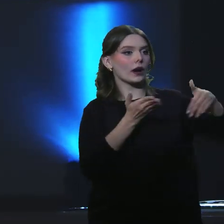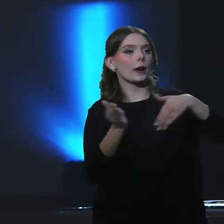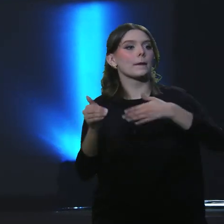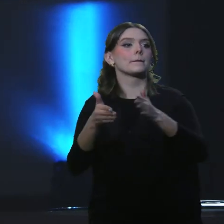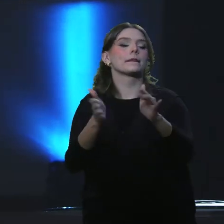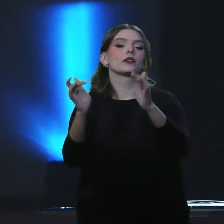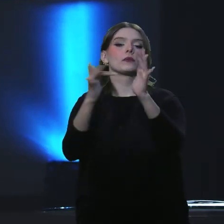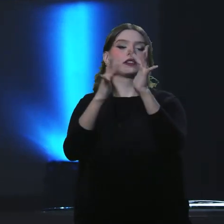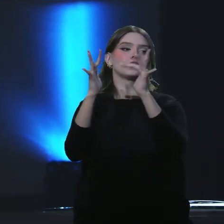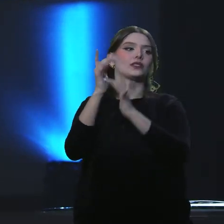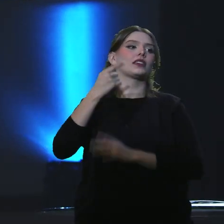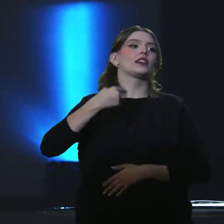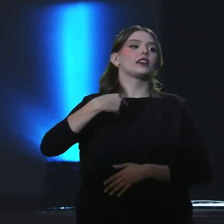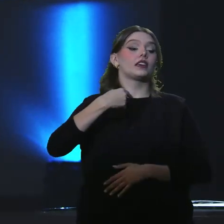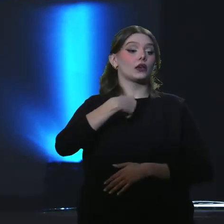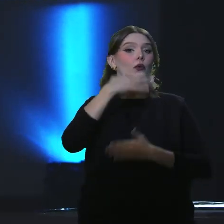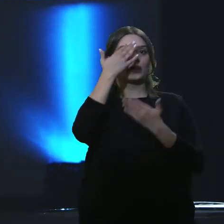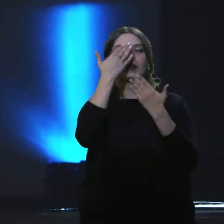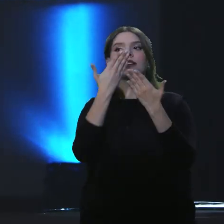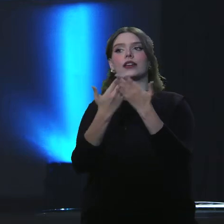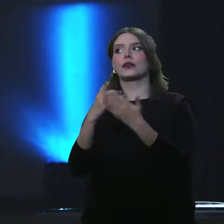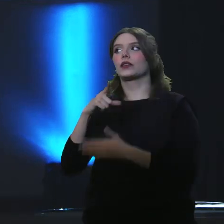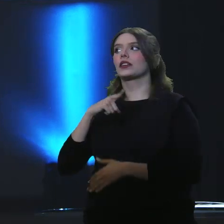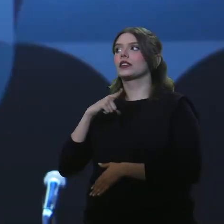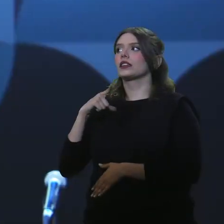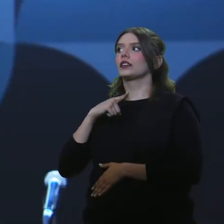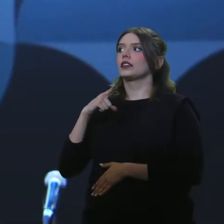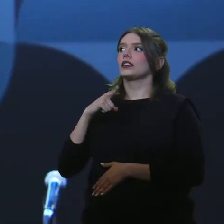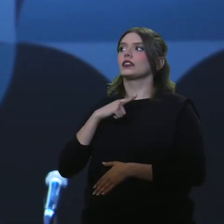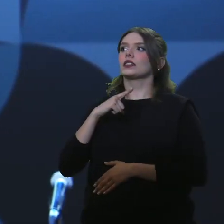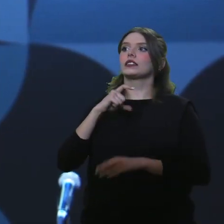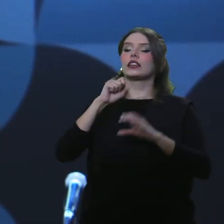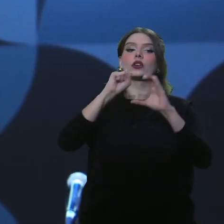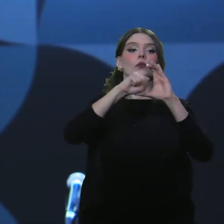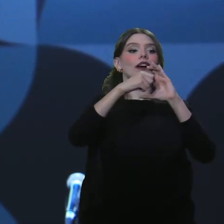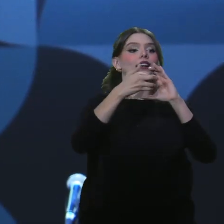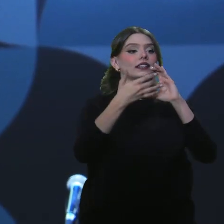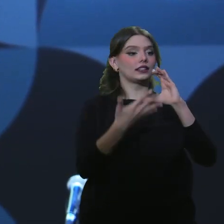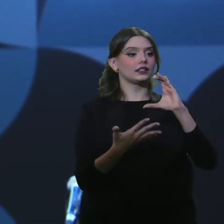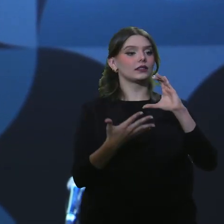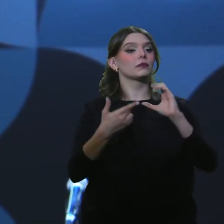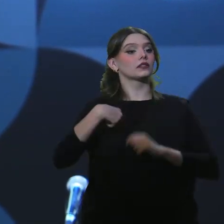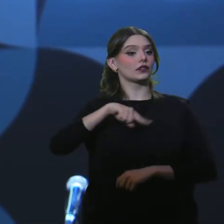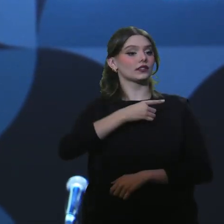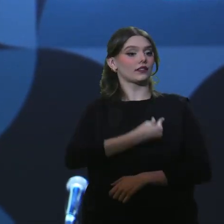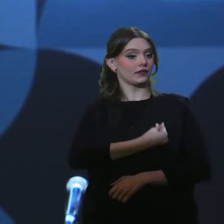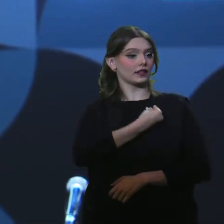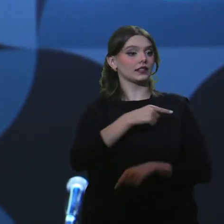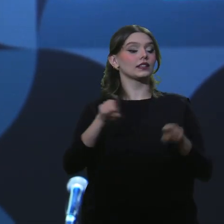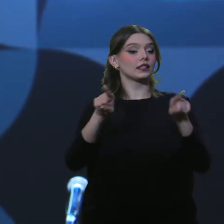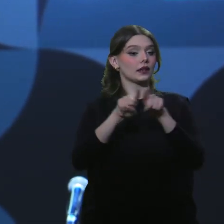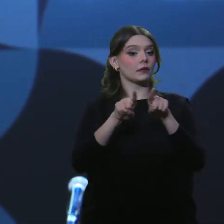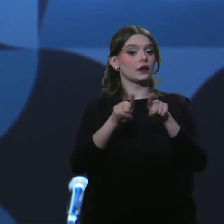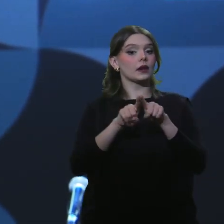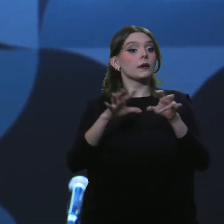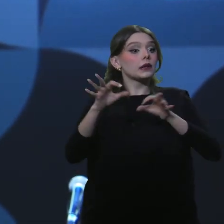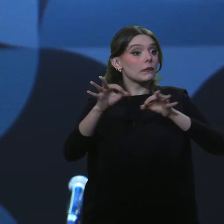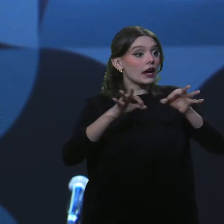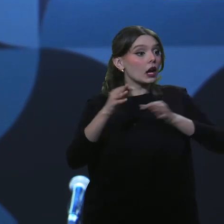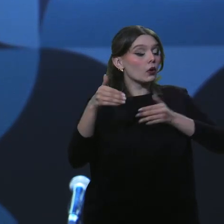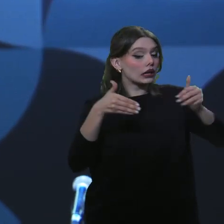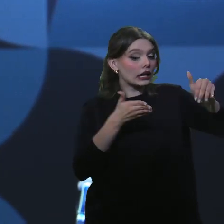eu creio que existe uma atribuição dessa também sobre as nossas vidas. Prepararmos o caminho para